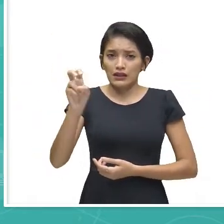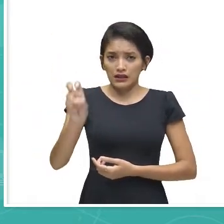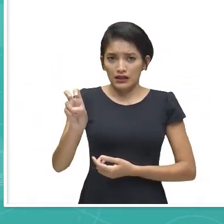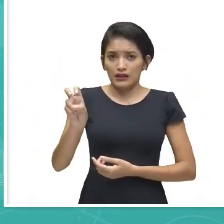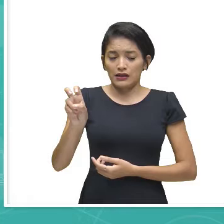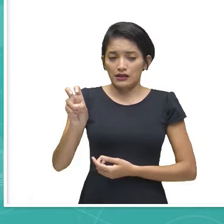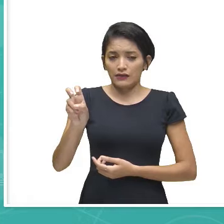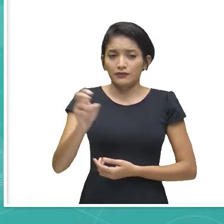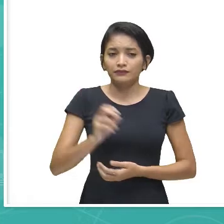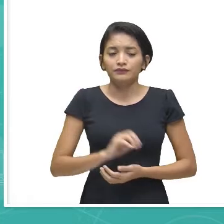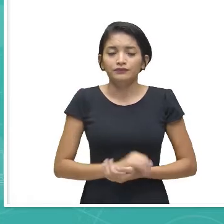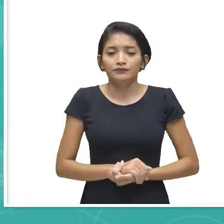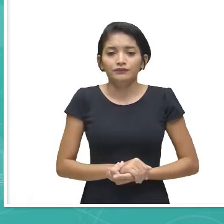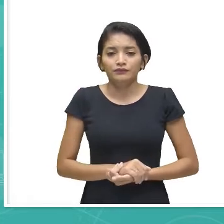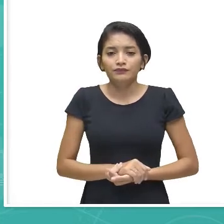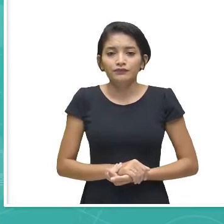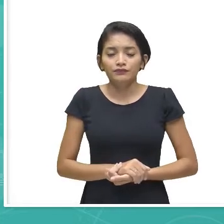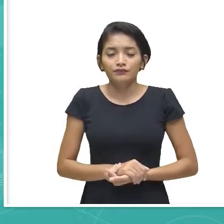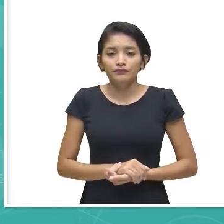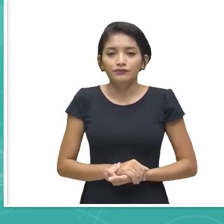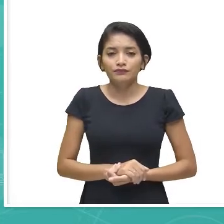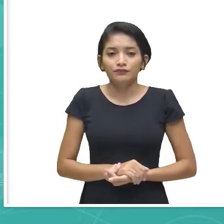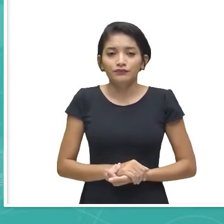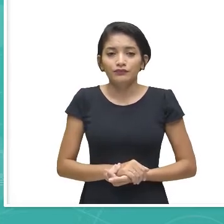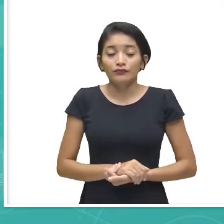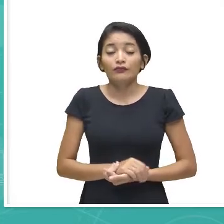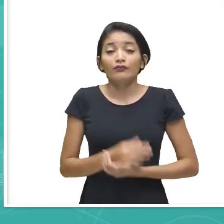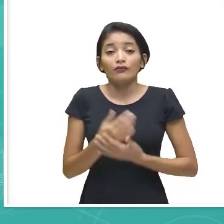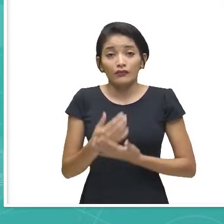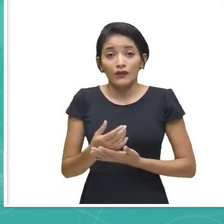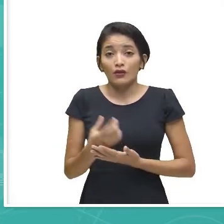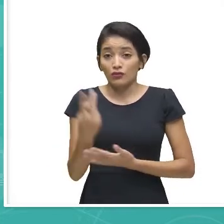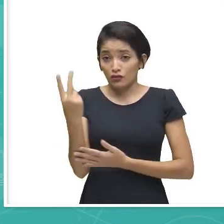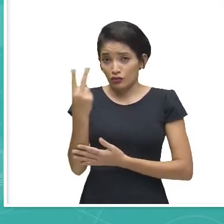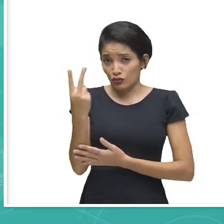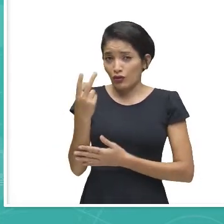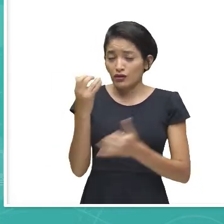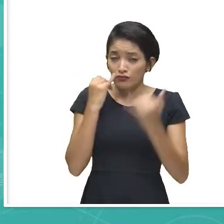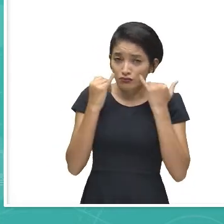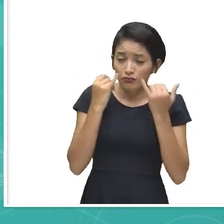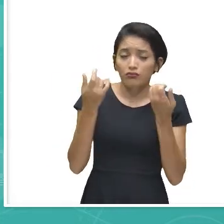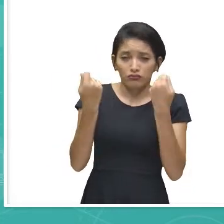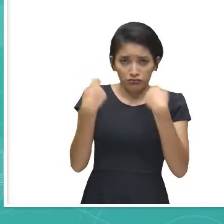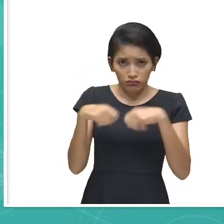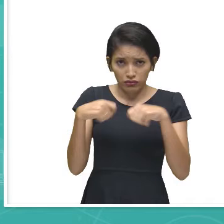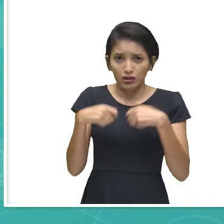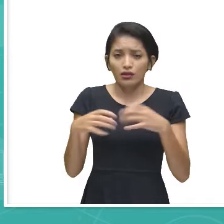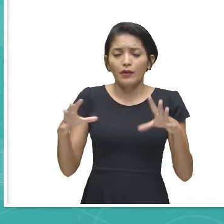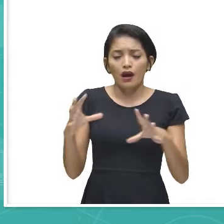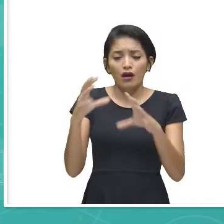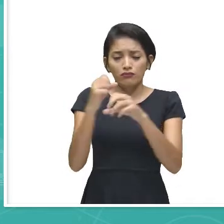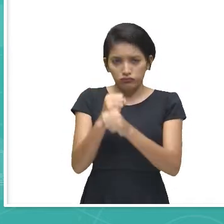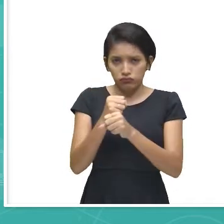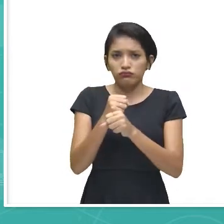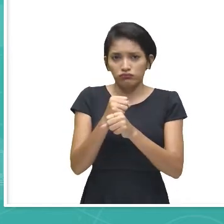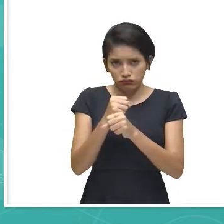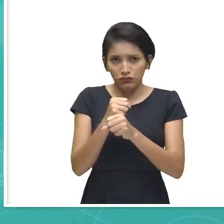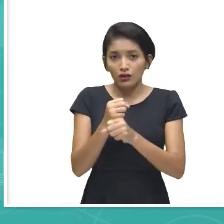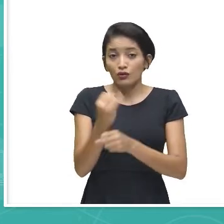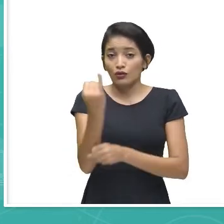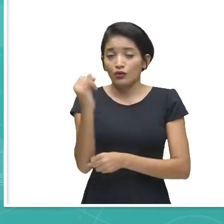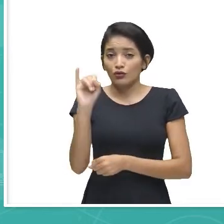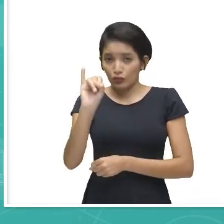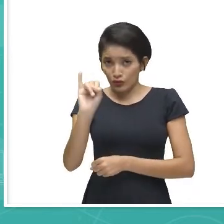1,75, tá certo? Então, aqui nós temos os dois dados que nós precisamos para fazer o cálculo do